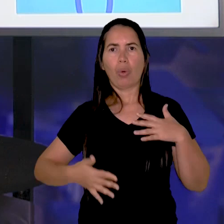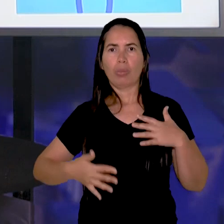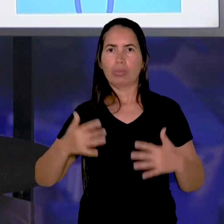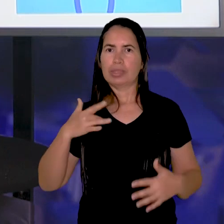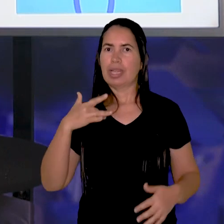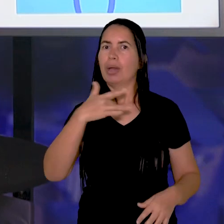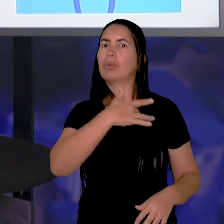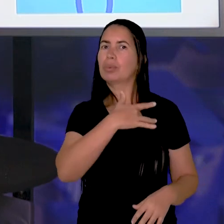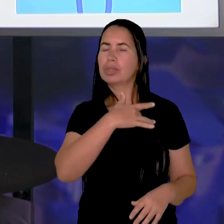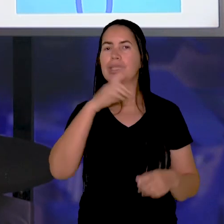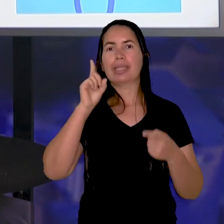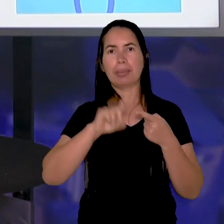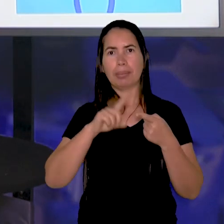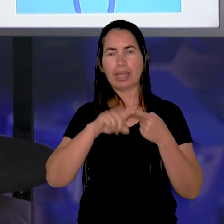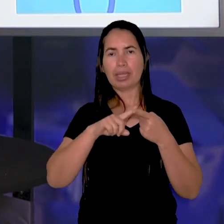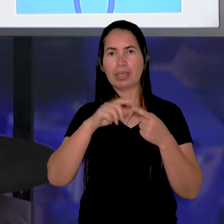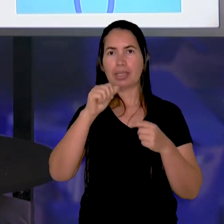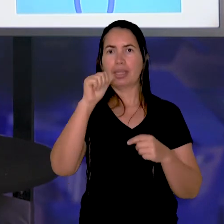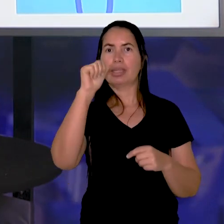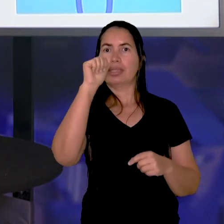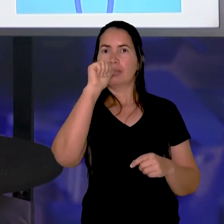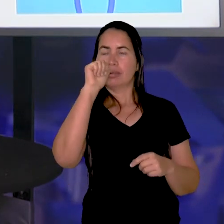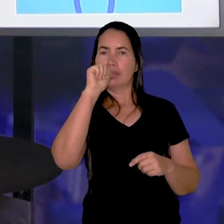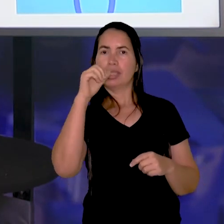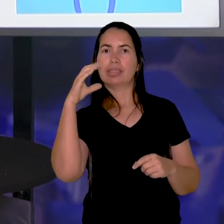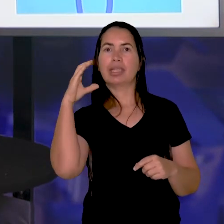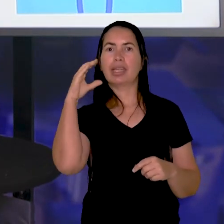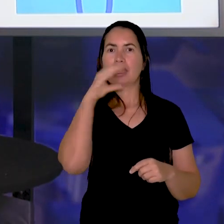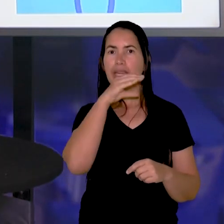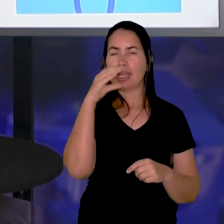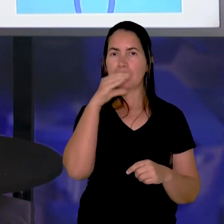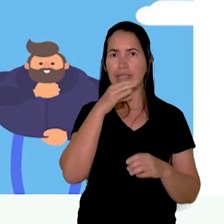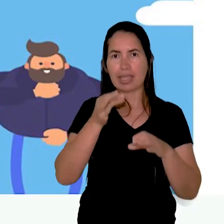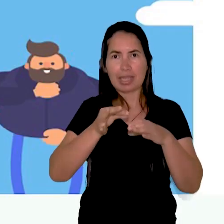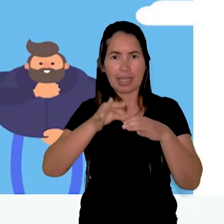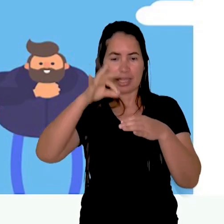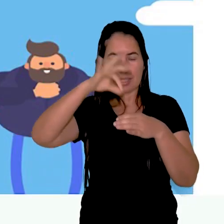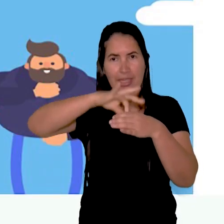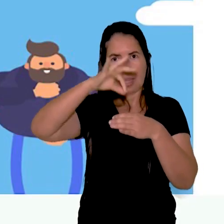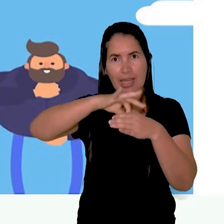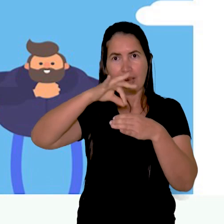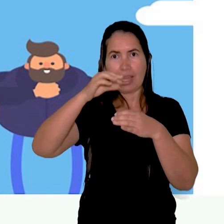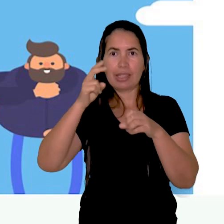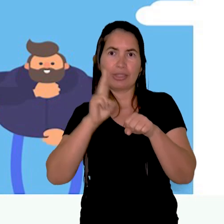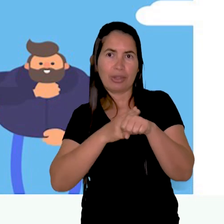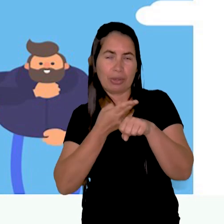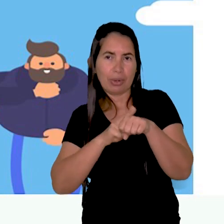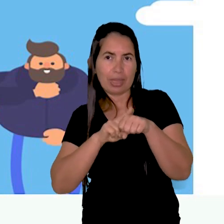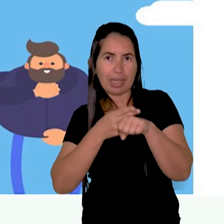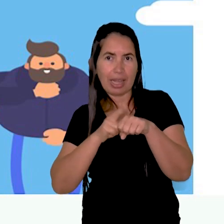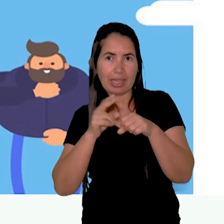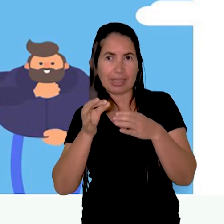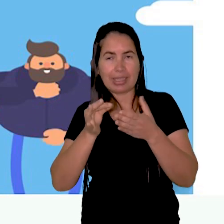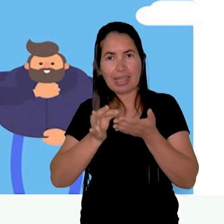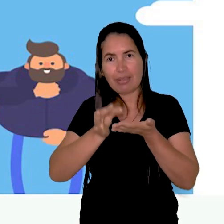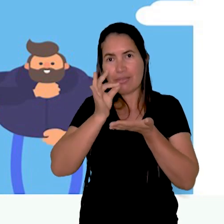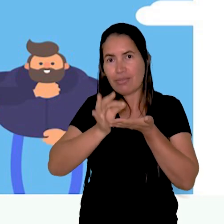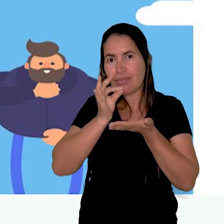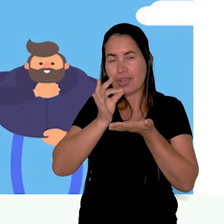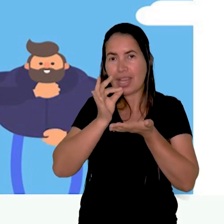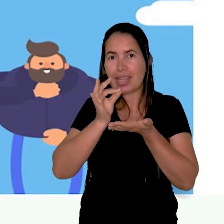corpo. Também, bebidas quentes como chá, café, chocolate quente. Quem é que não